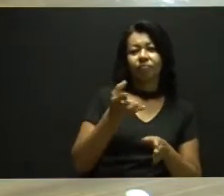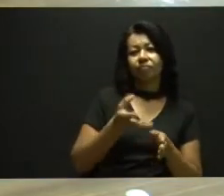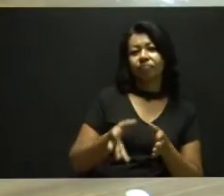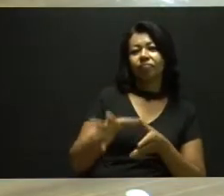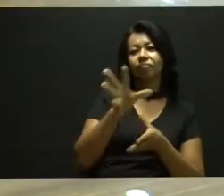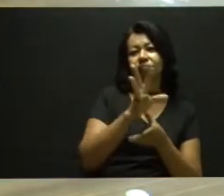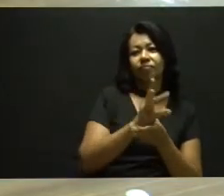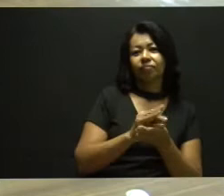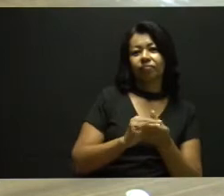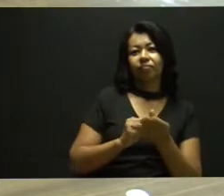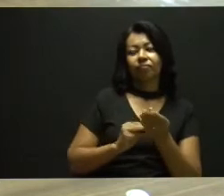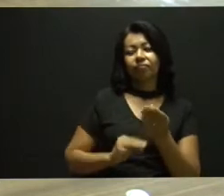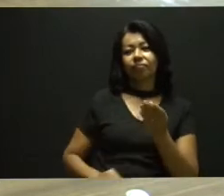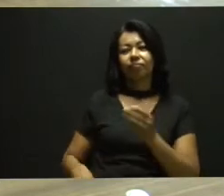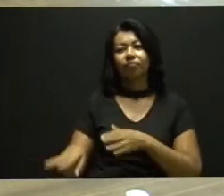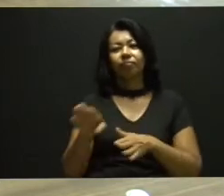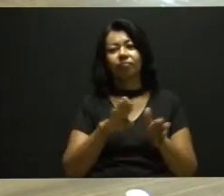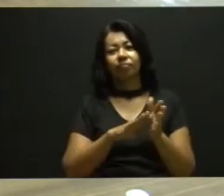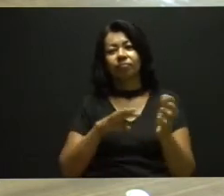tá